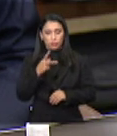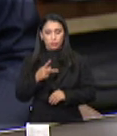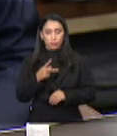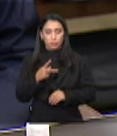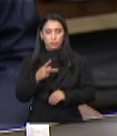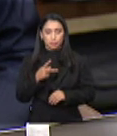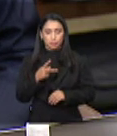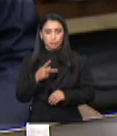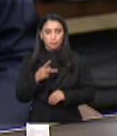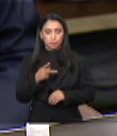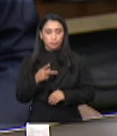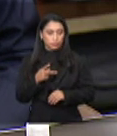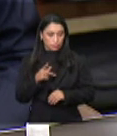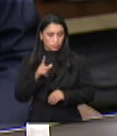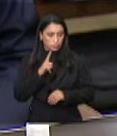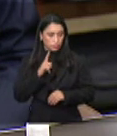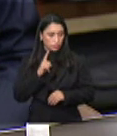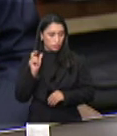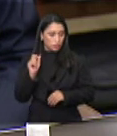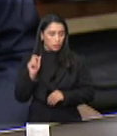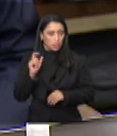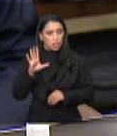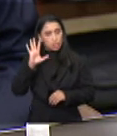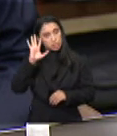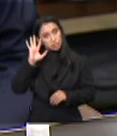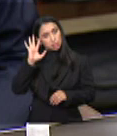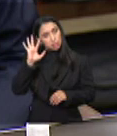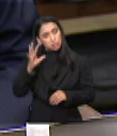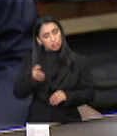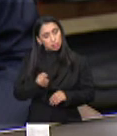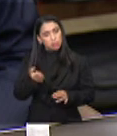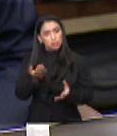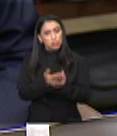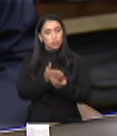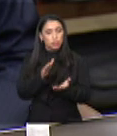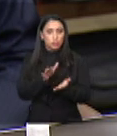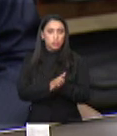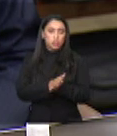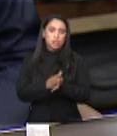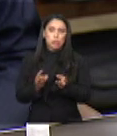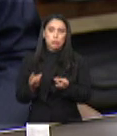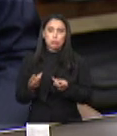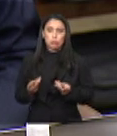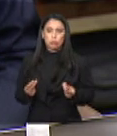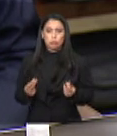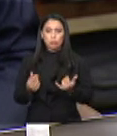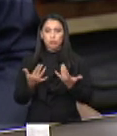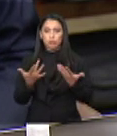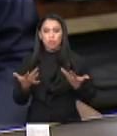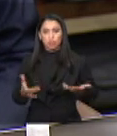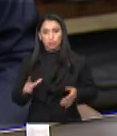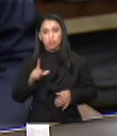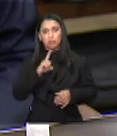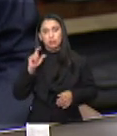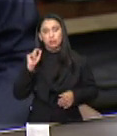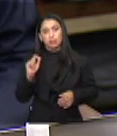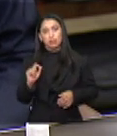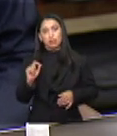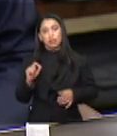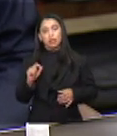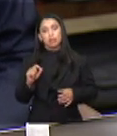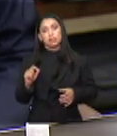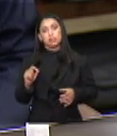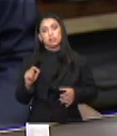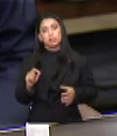sustenta, que é tornar as decisões, mesmo em processos subjetivos, em alguma medida, pelo menos,